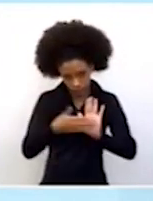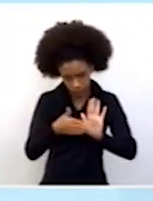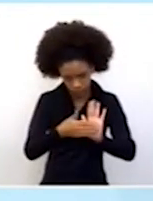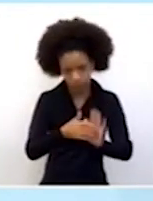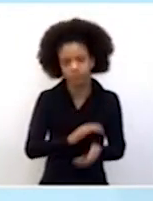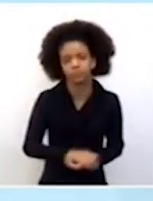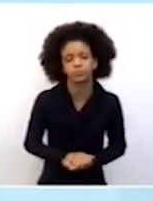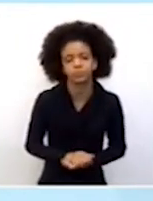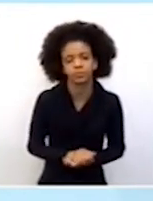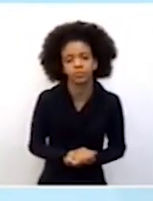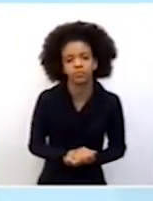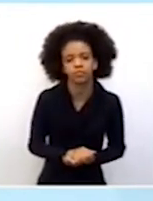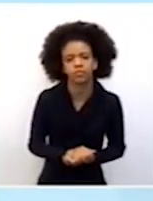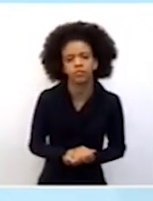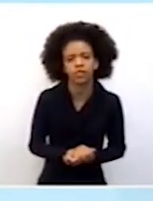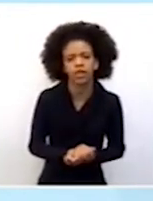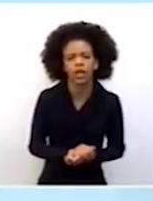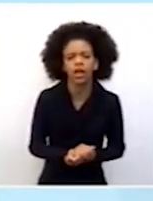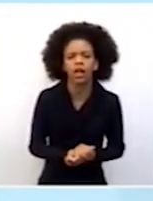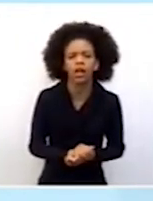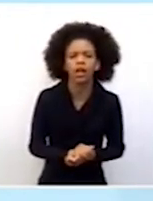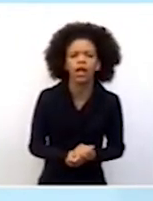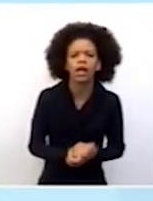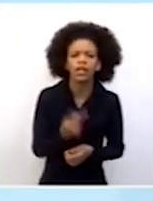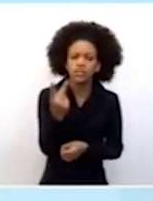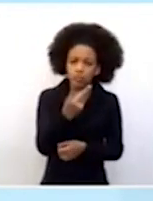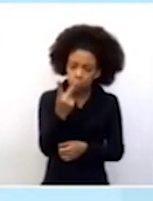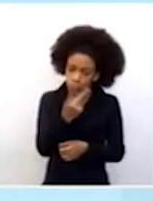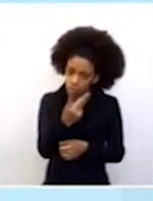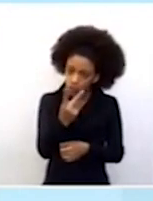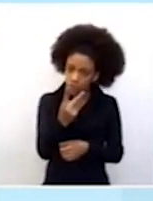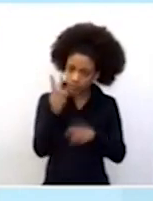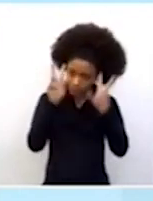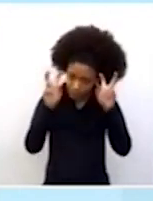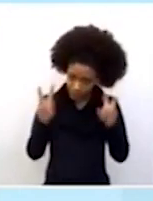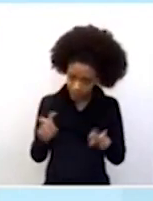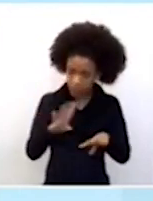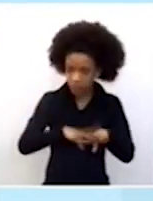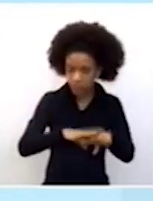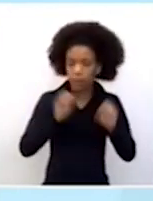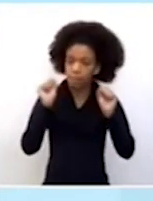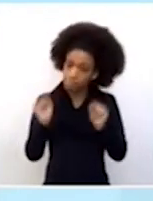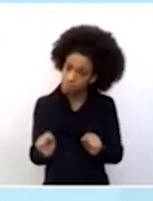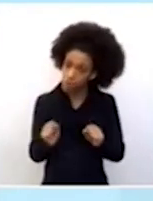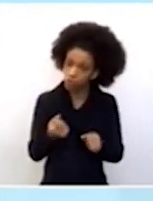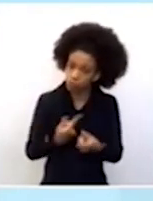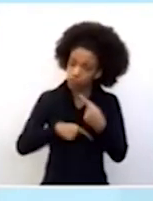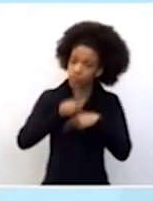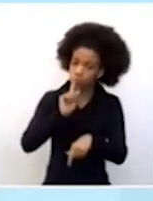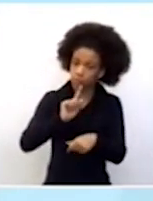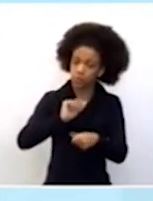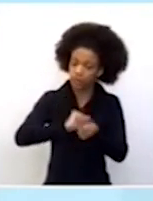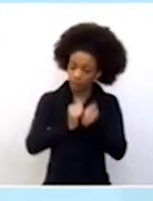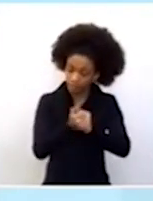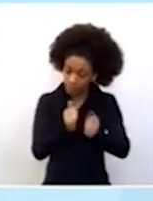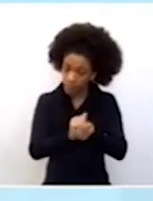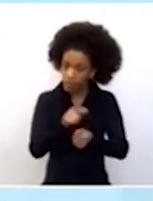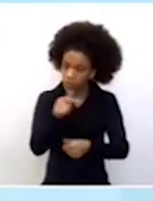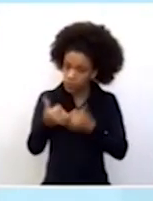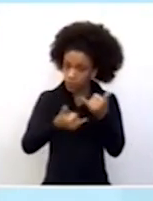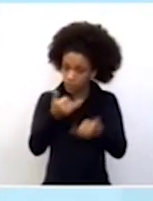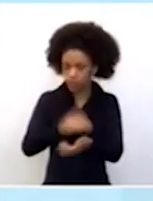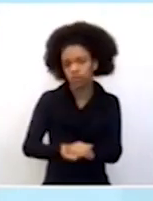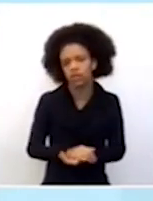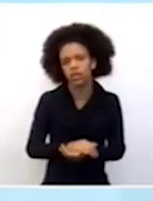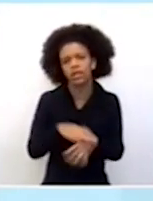professoras, né, indicar 2 temas matemáticos que podem ser desenvolvidos por meio dessa brincadeira, tá? Então aí